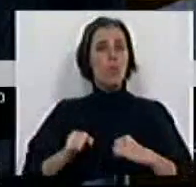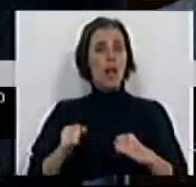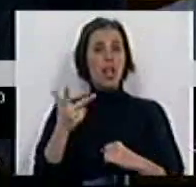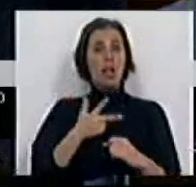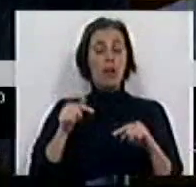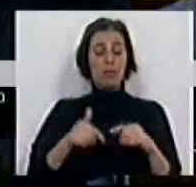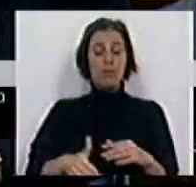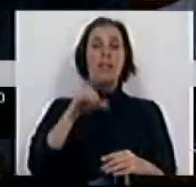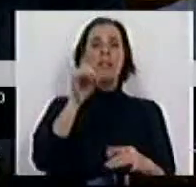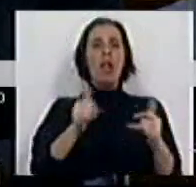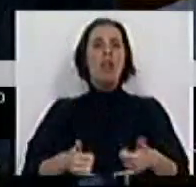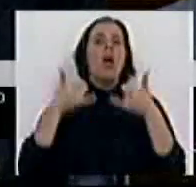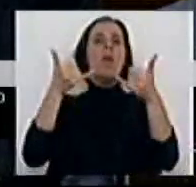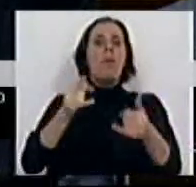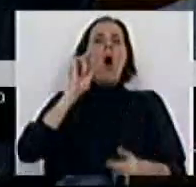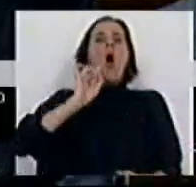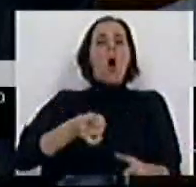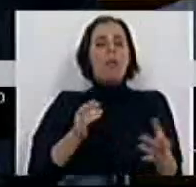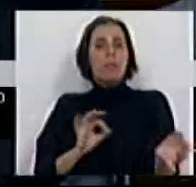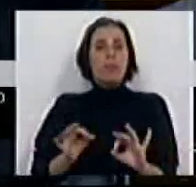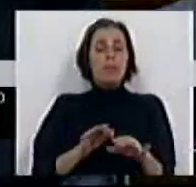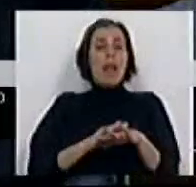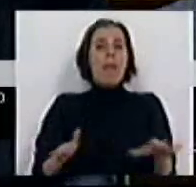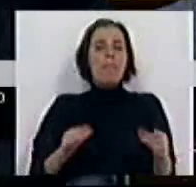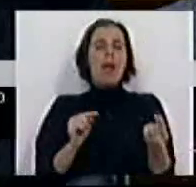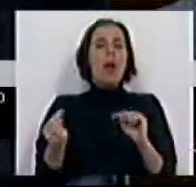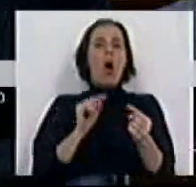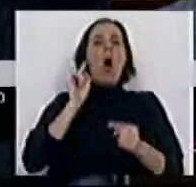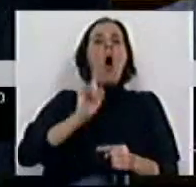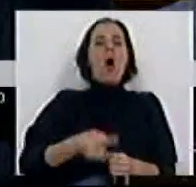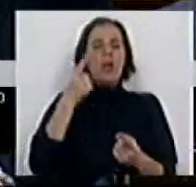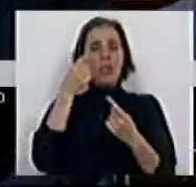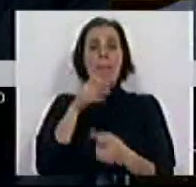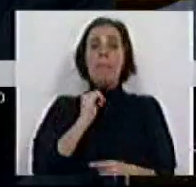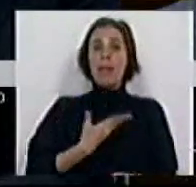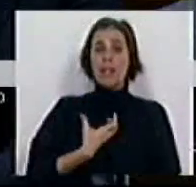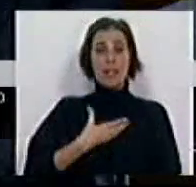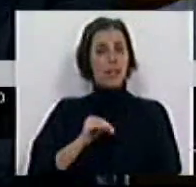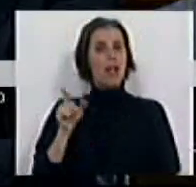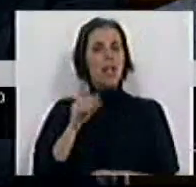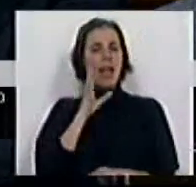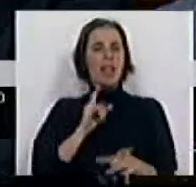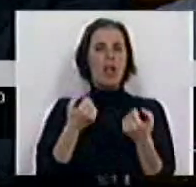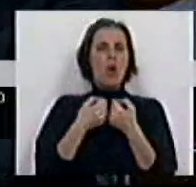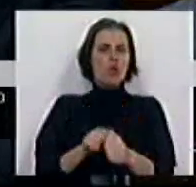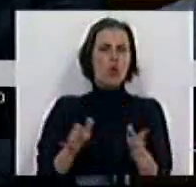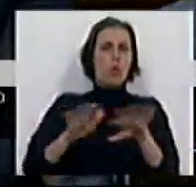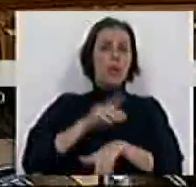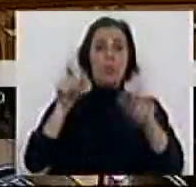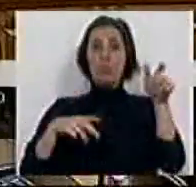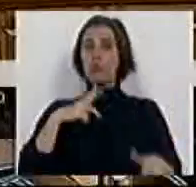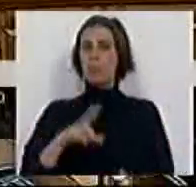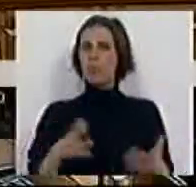Troika daqui a 6 meses. O que é que está em cima da mesa? O que é que PSD e CDS tentam esconder dos